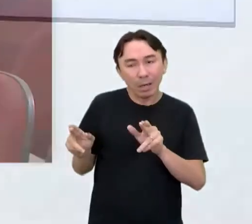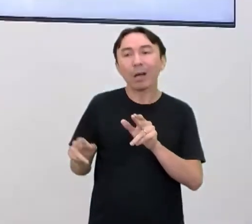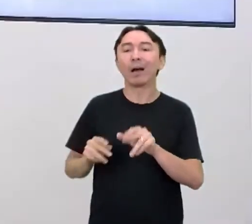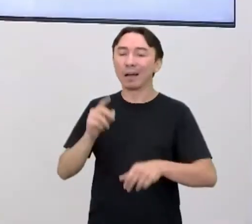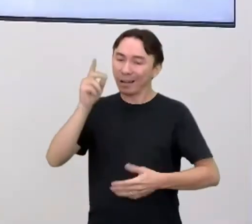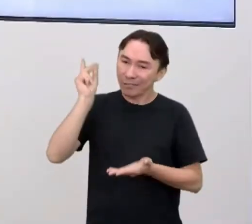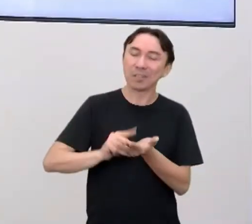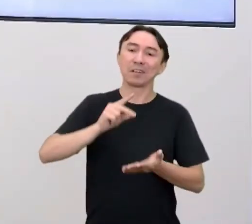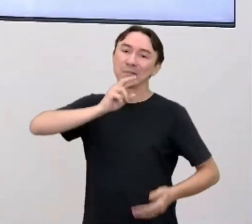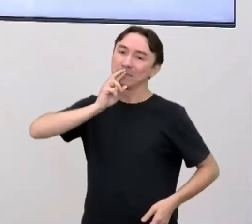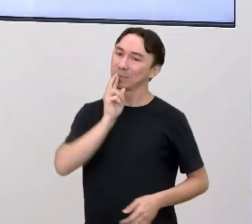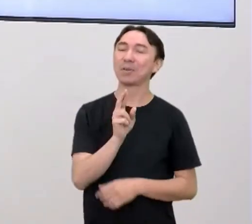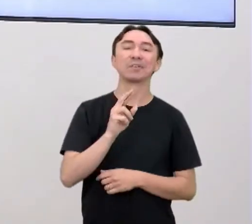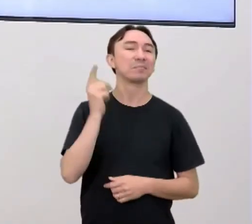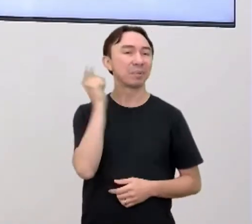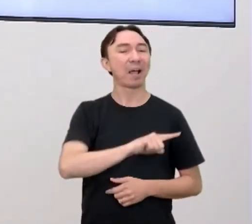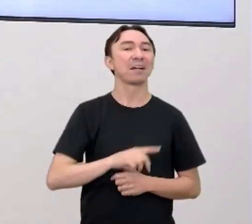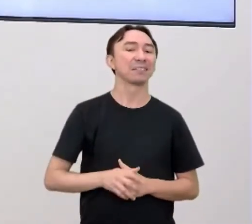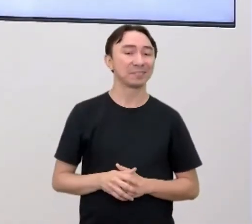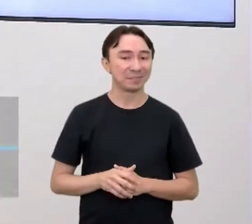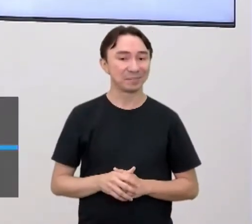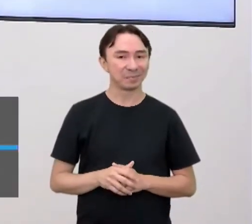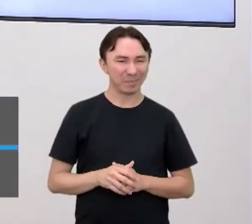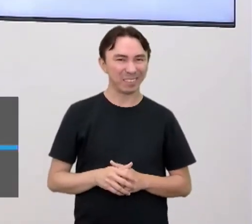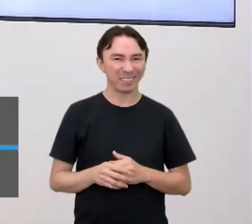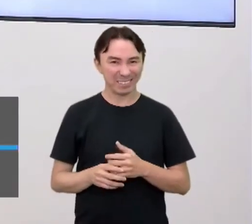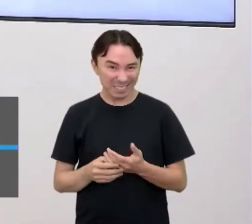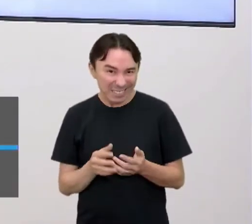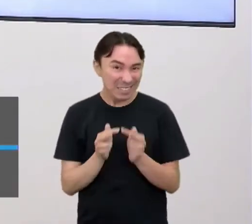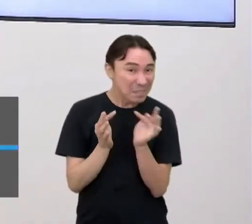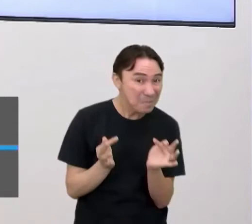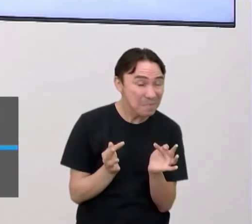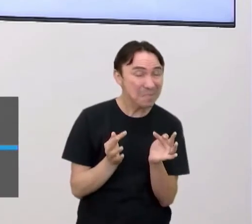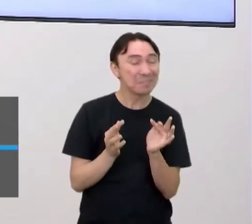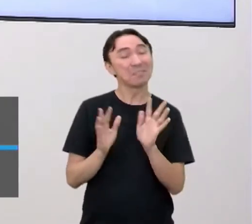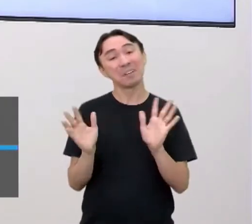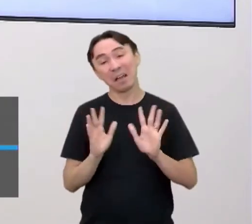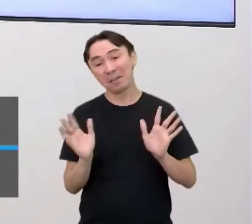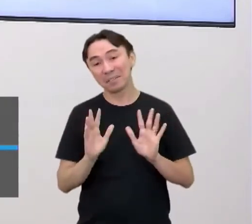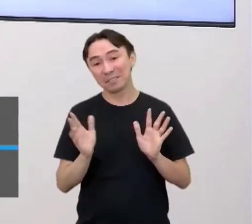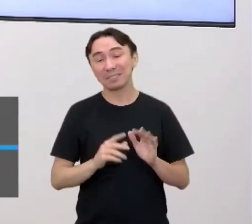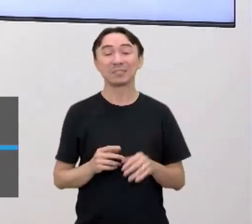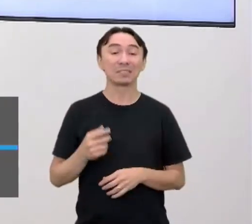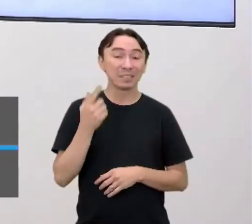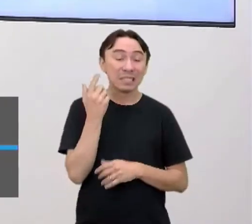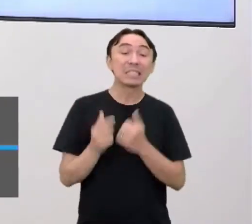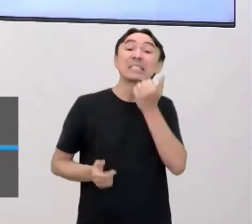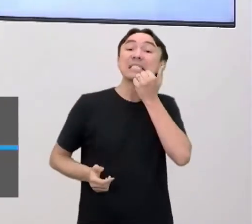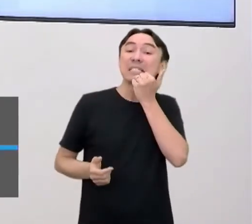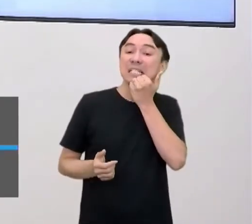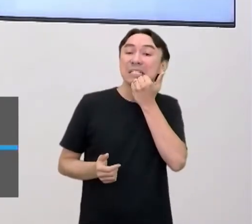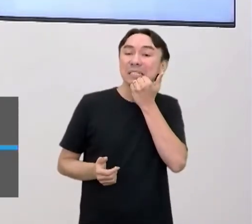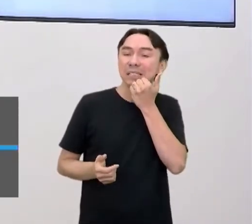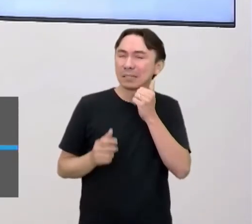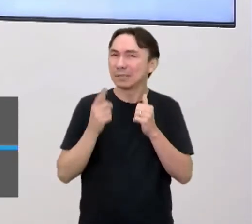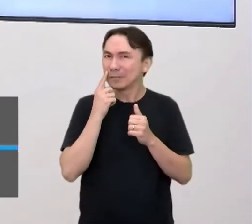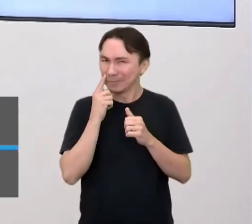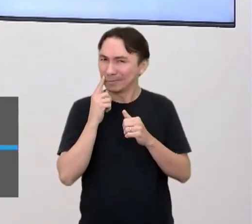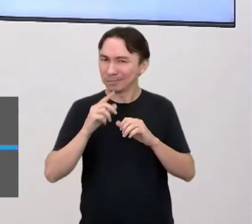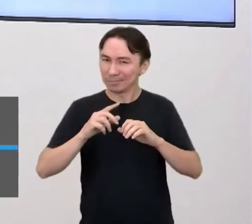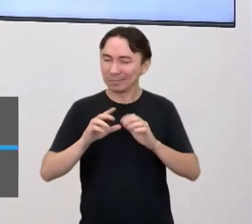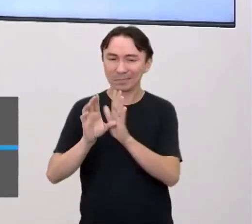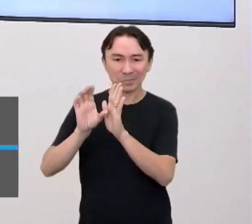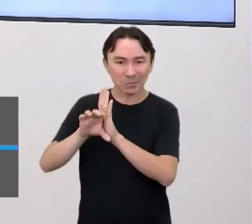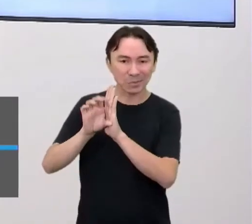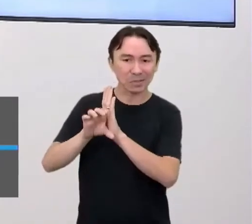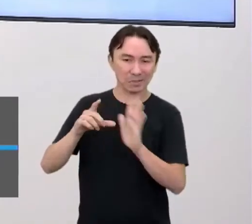verdade. Você viu que não é tão simples assim, né? Eu definir o que é ciência. Não sei se eu consigo voltar aqui,